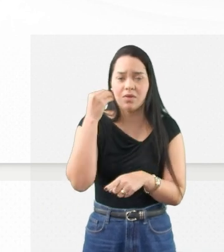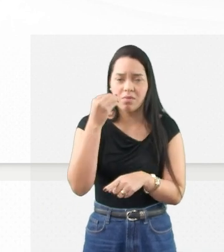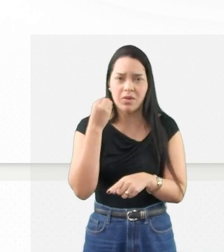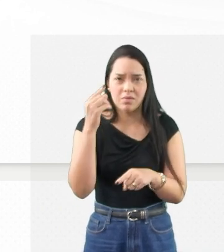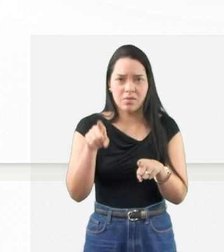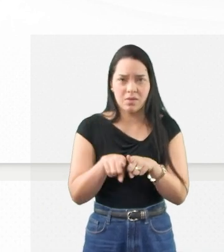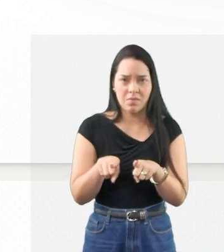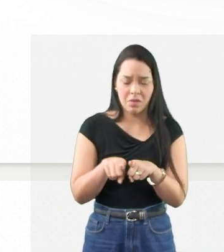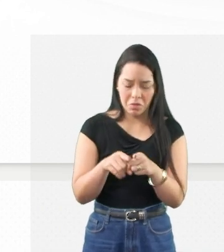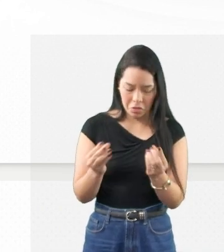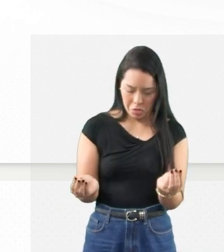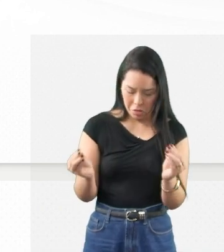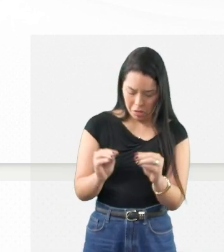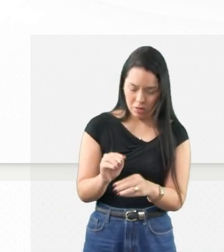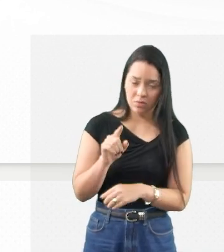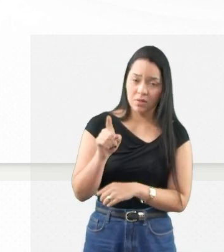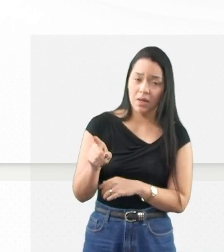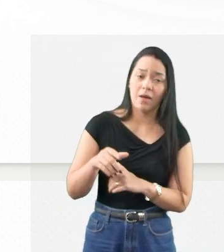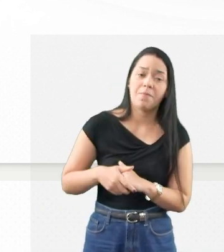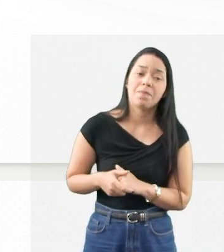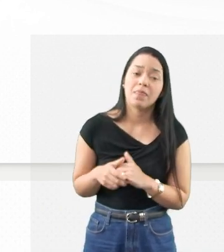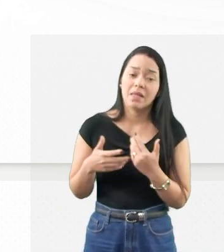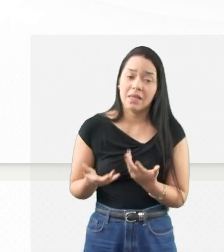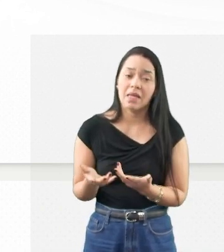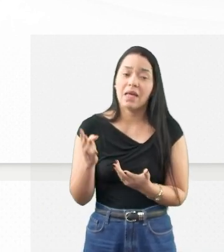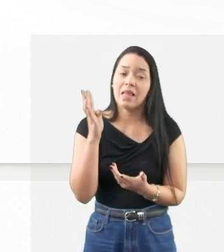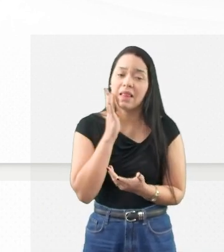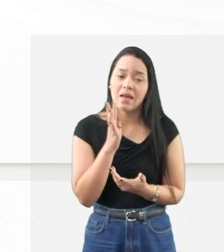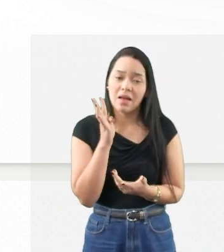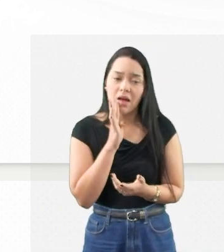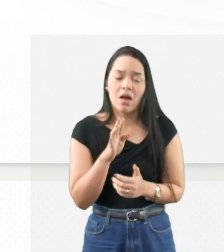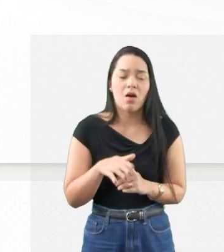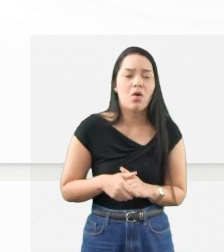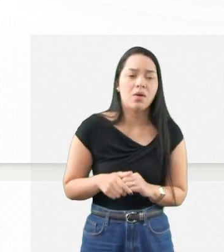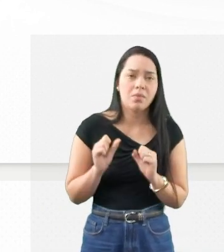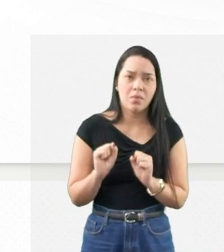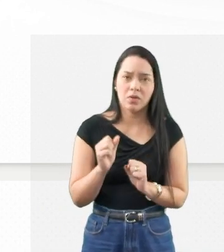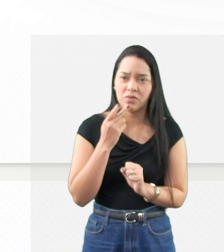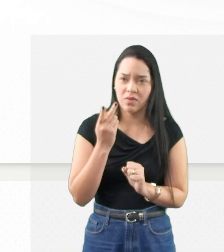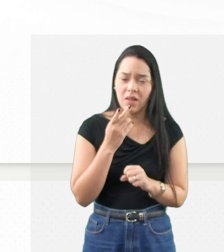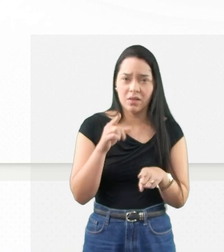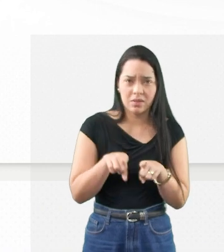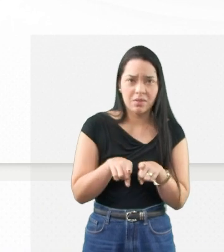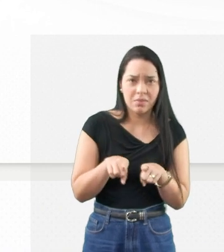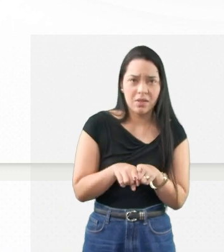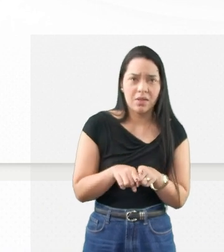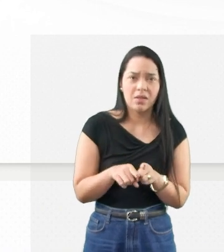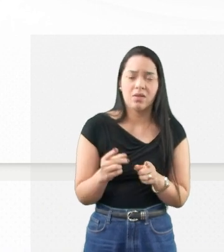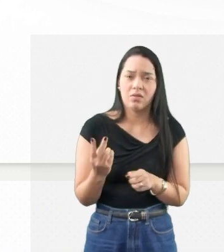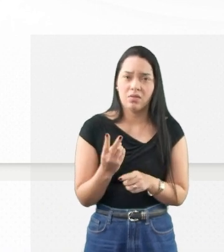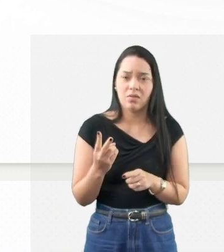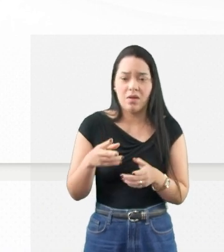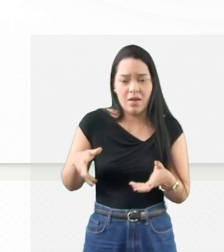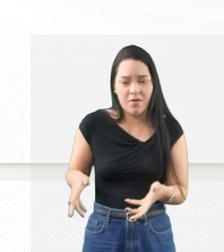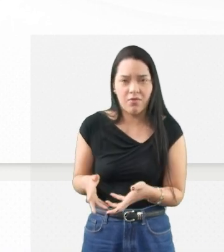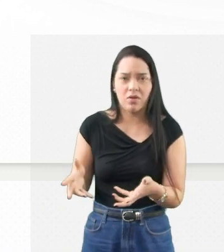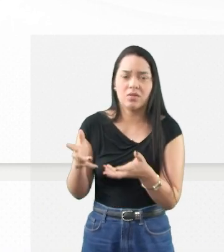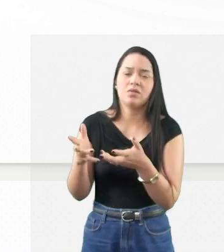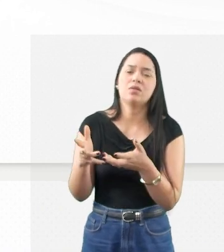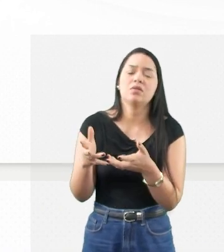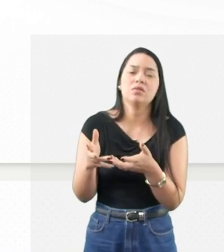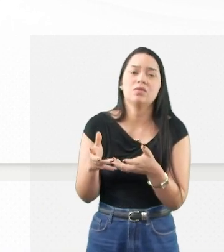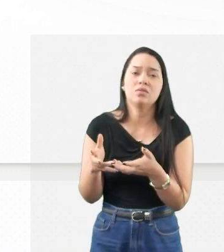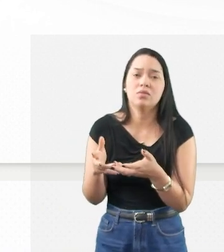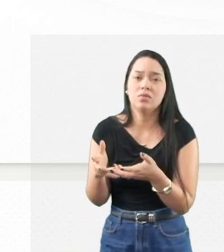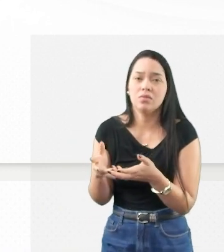sendo apresentados nessas feiras, e é bem legal. E aí, quando tem isso, a gente pode dizer que ela é tanto institucional, reforçando a